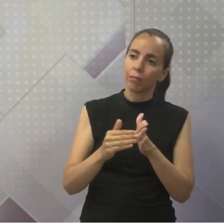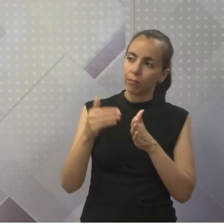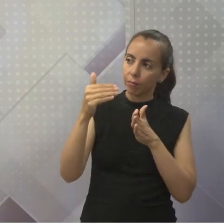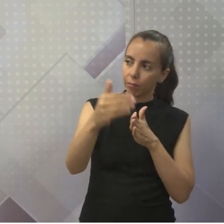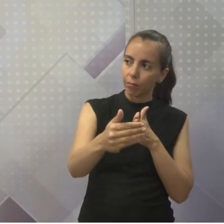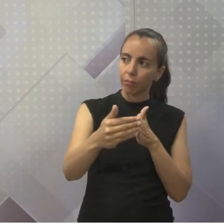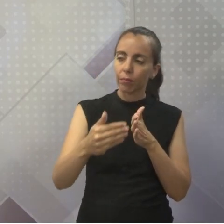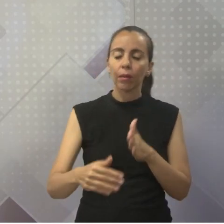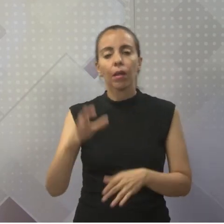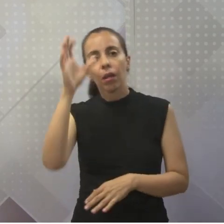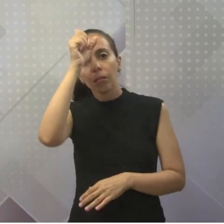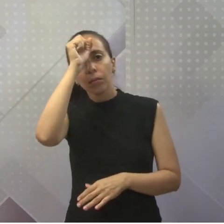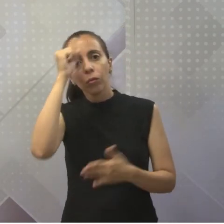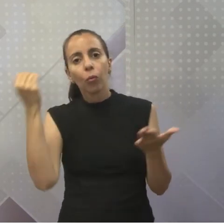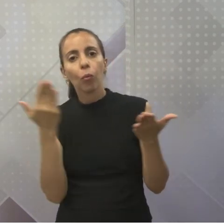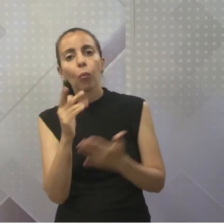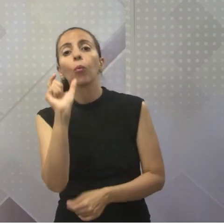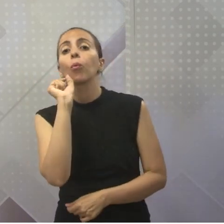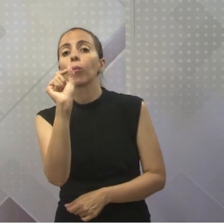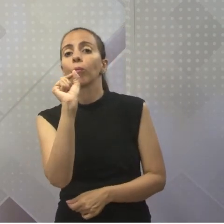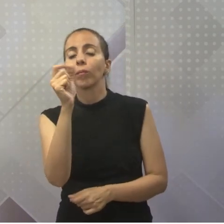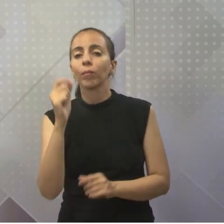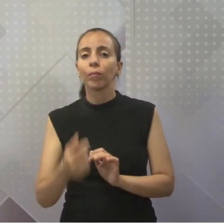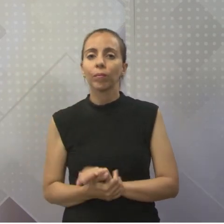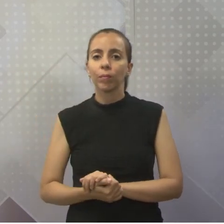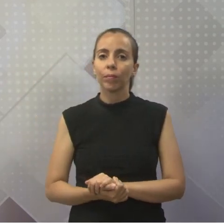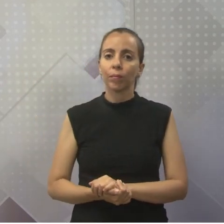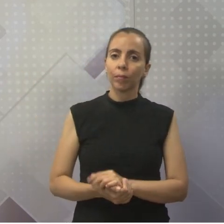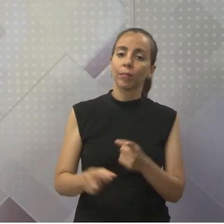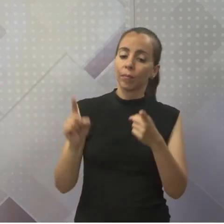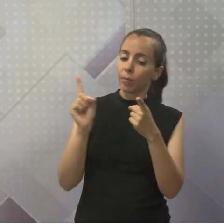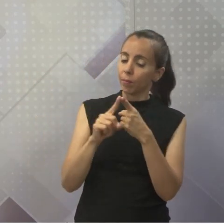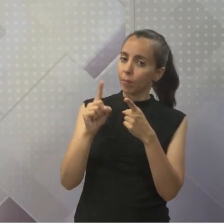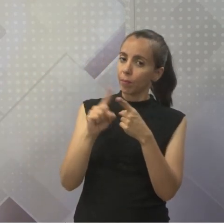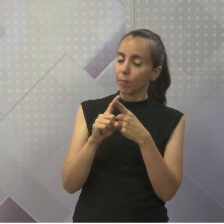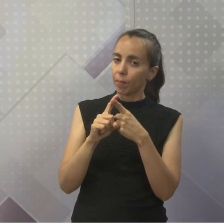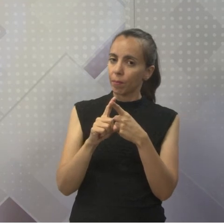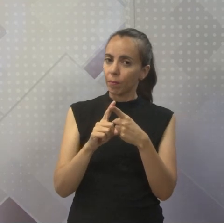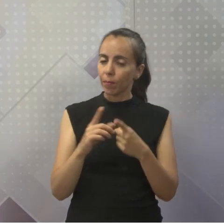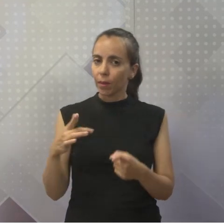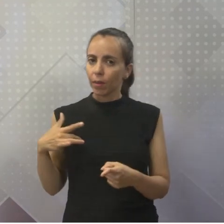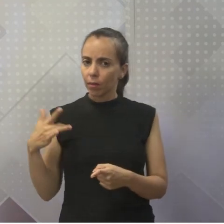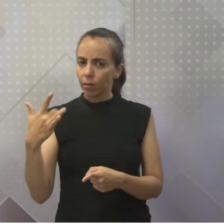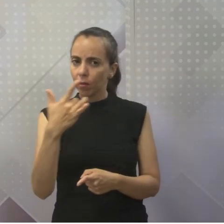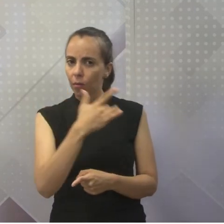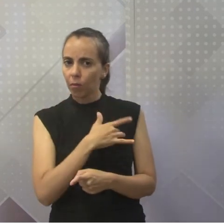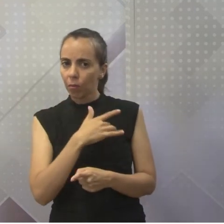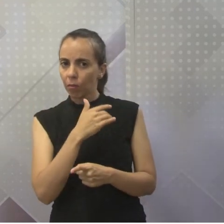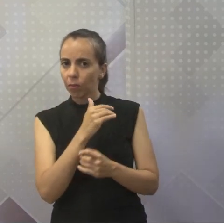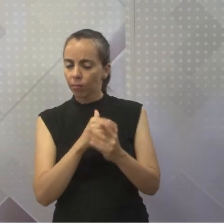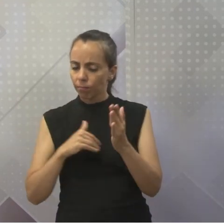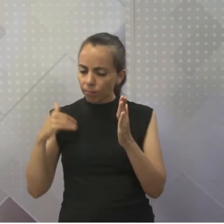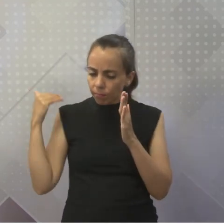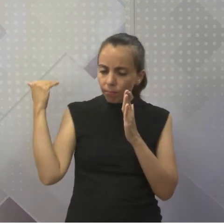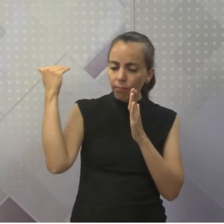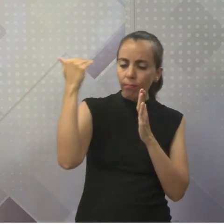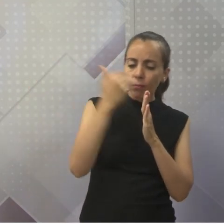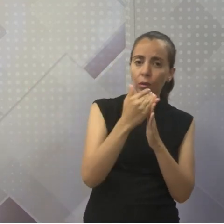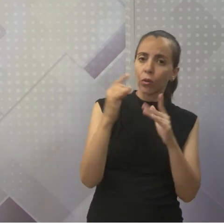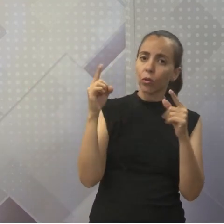O que a gente aprendeu na aula de hoje? Que saúde é muito além de uma